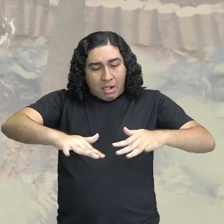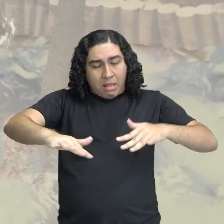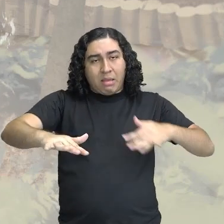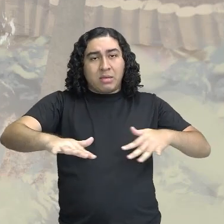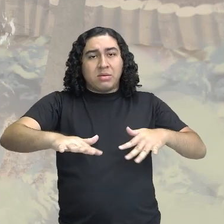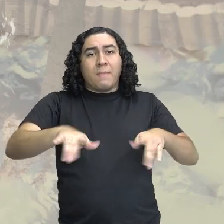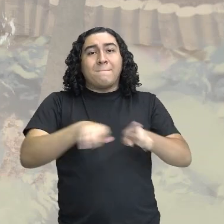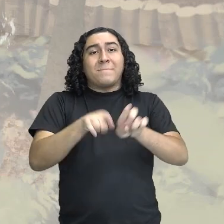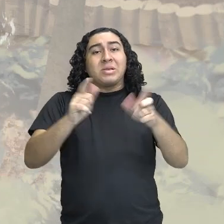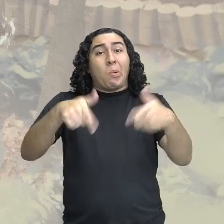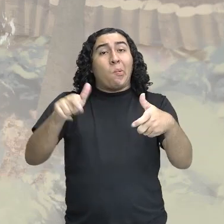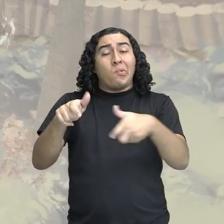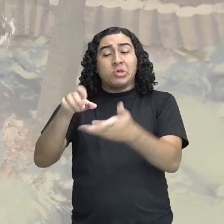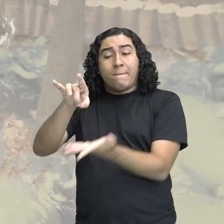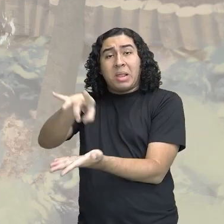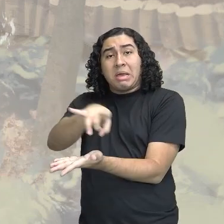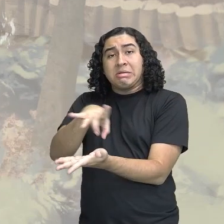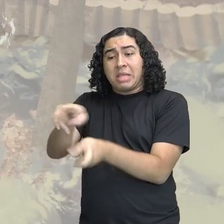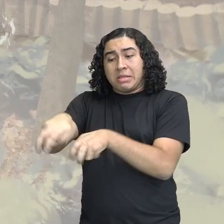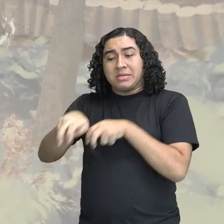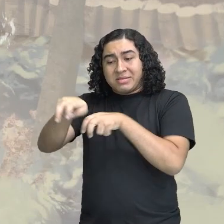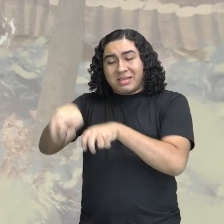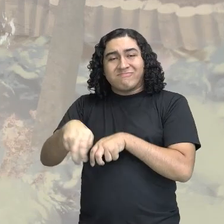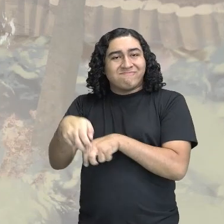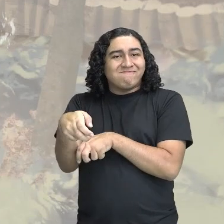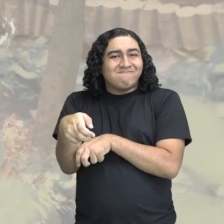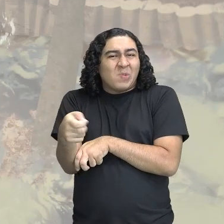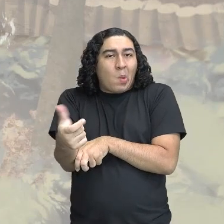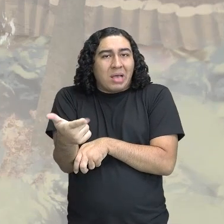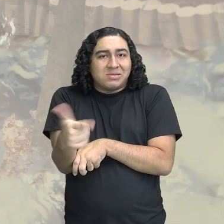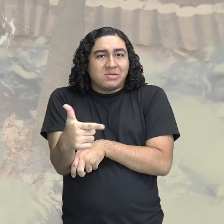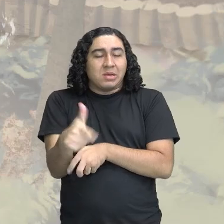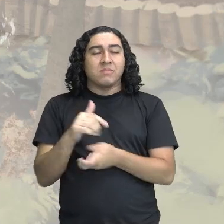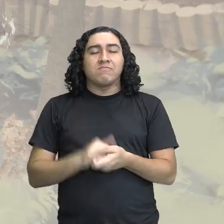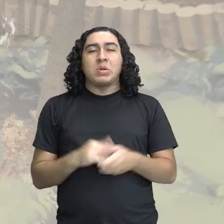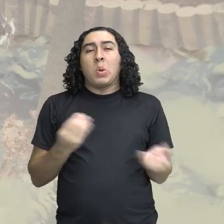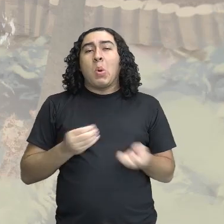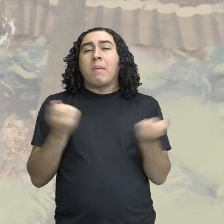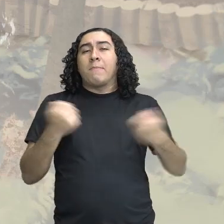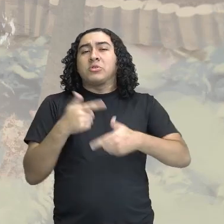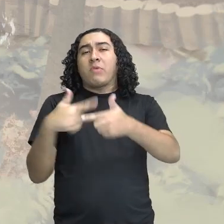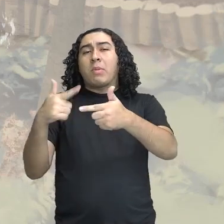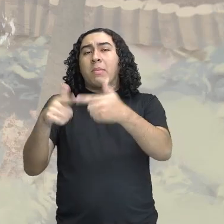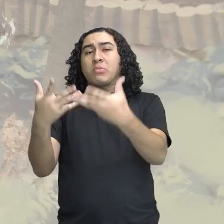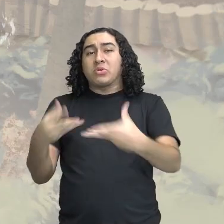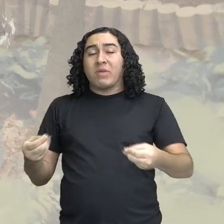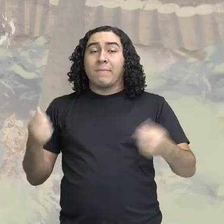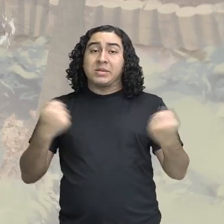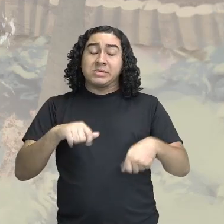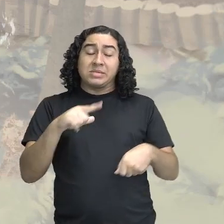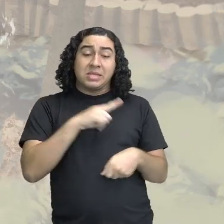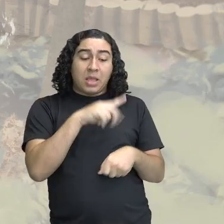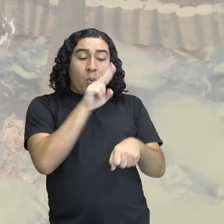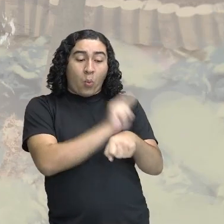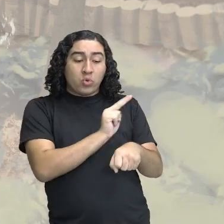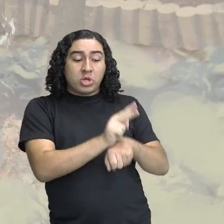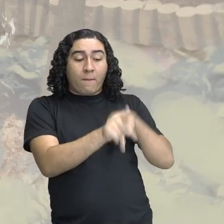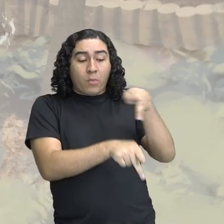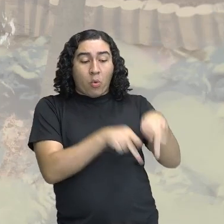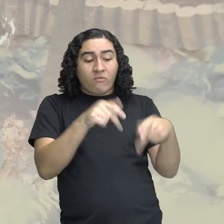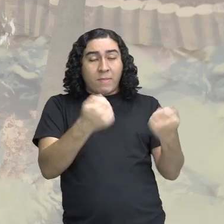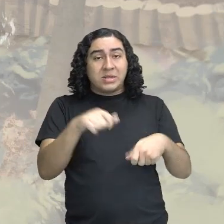ficando escassas. Então qual a solução? Precisamos alimentar a população, precisamos